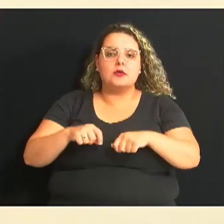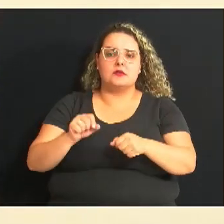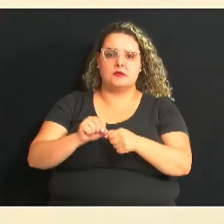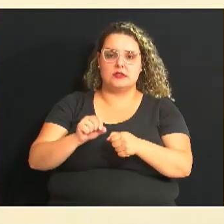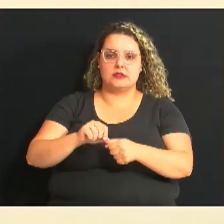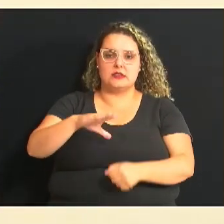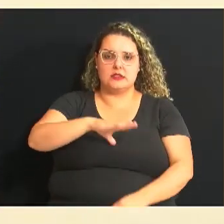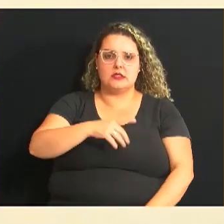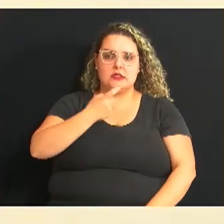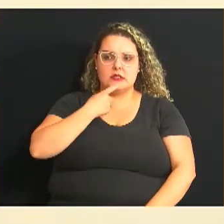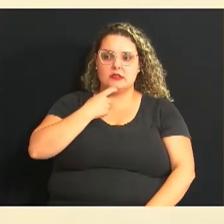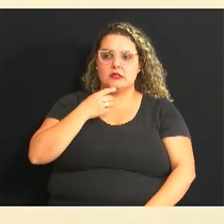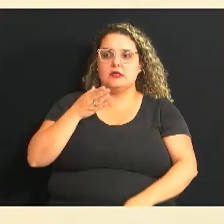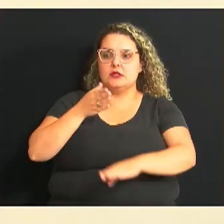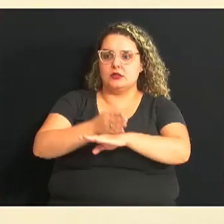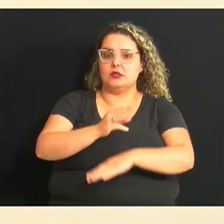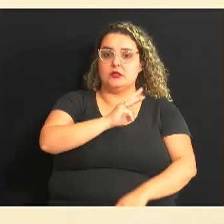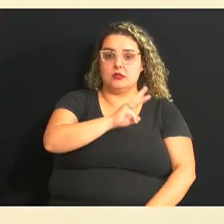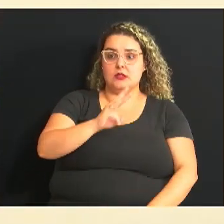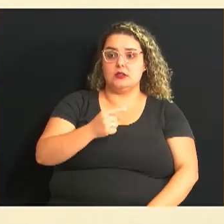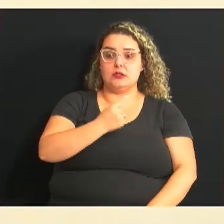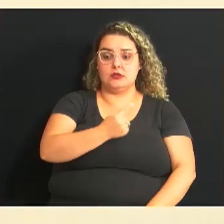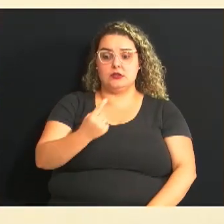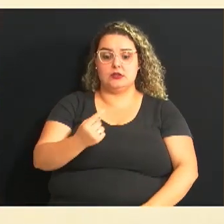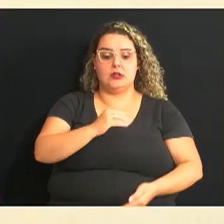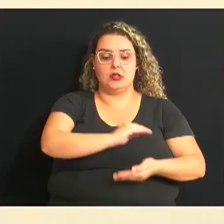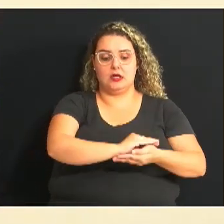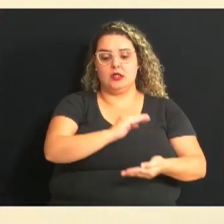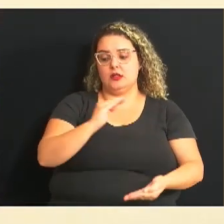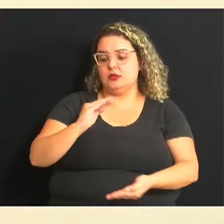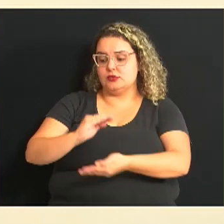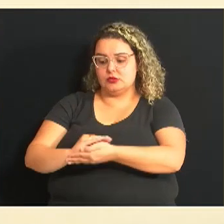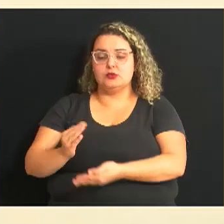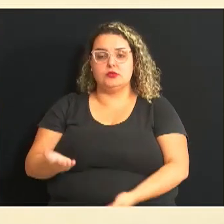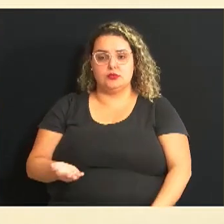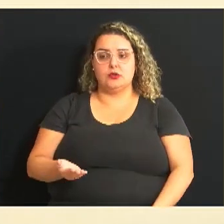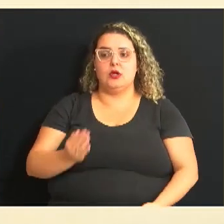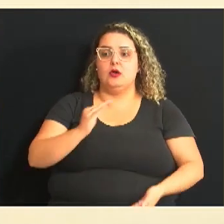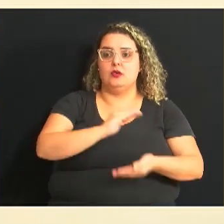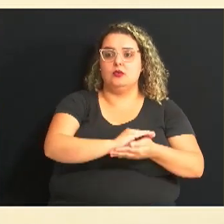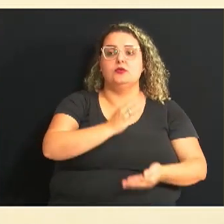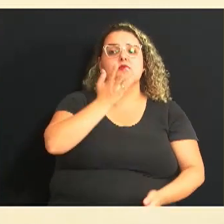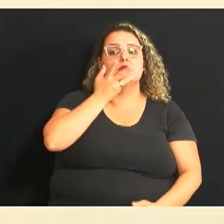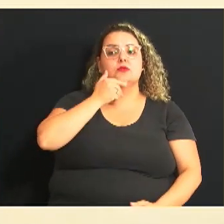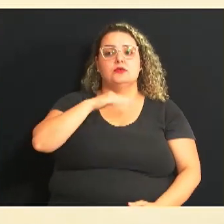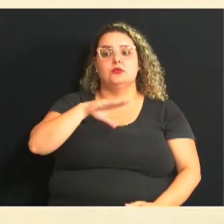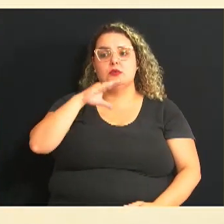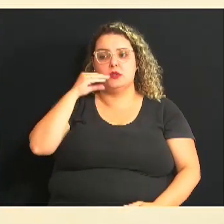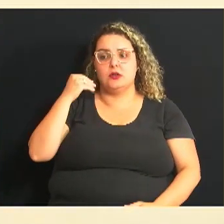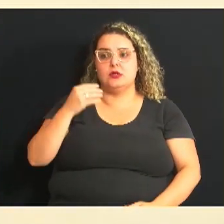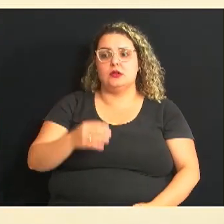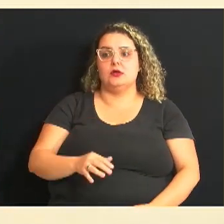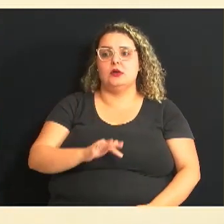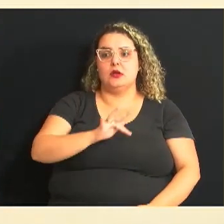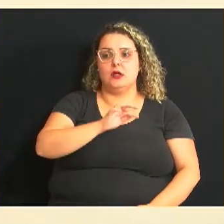apenas acessar o site de cada um desses fundos, né? O site do Fundo da Criança,